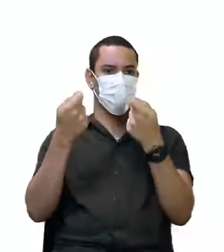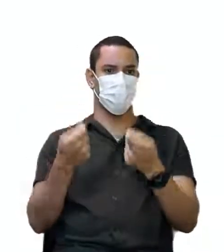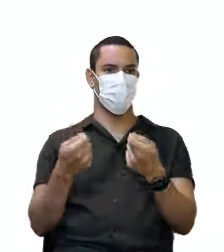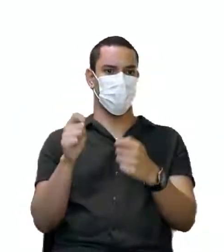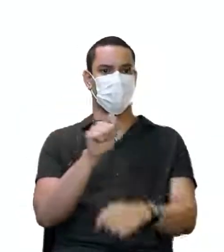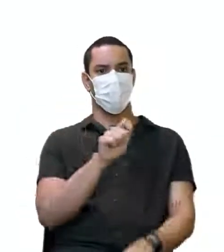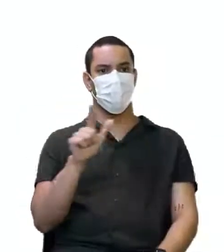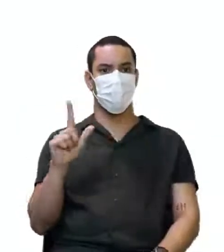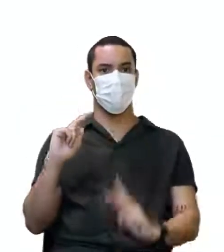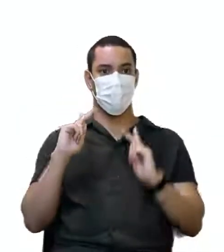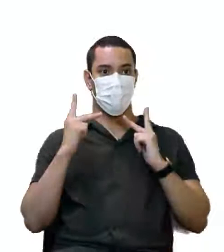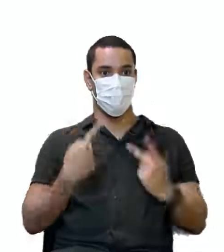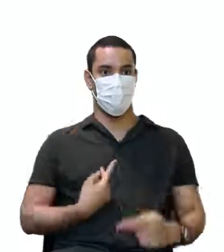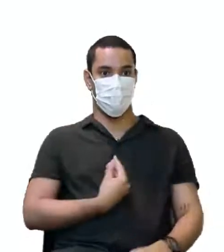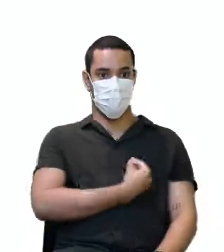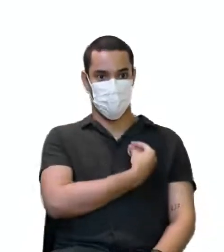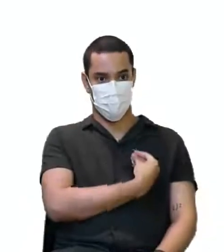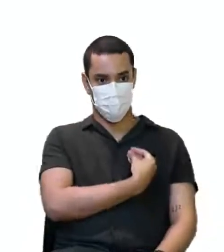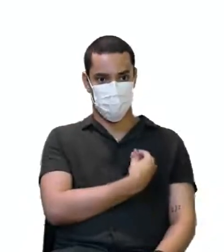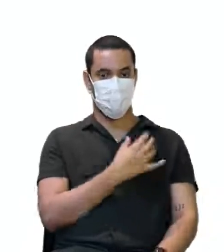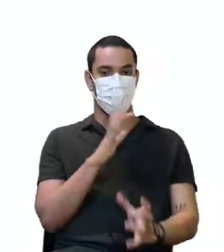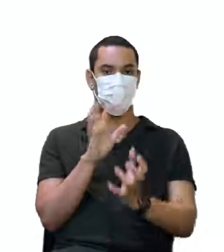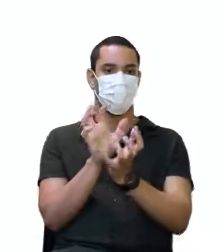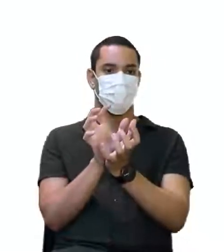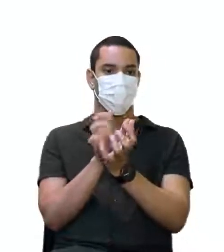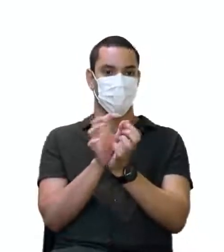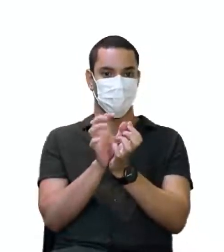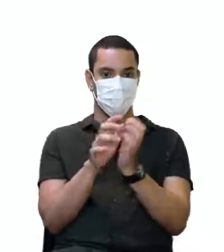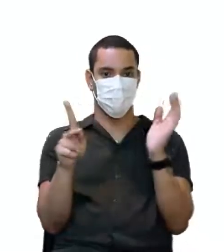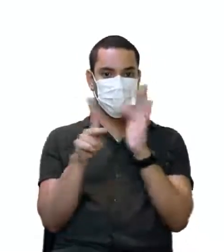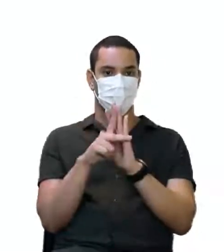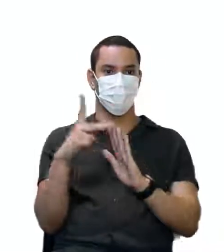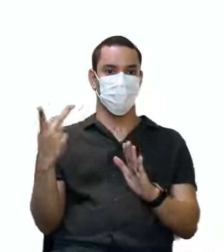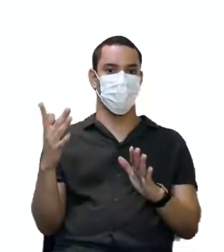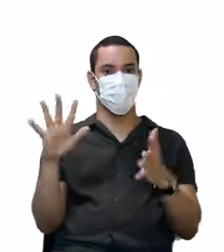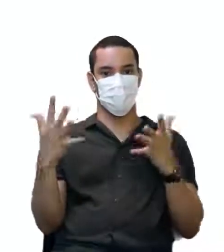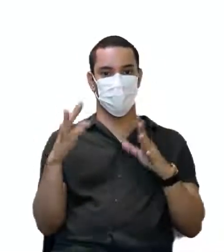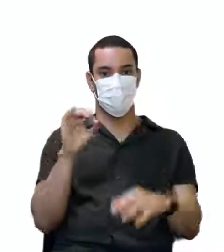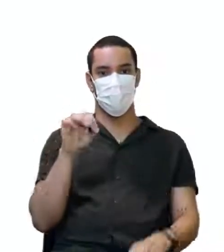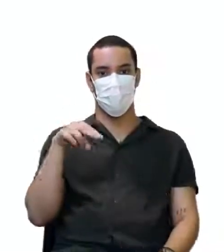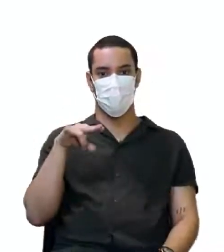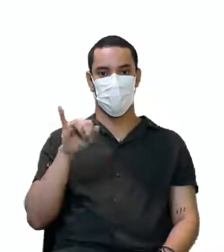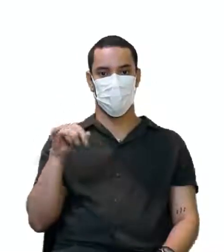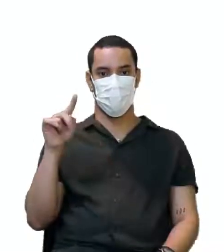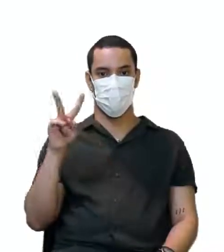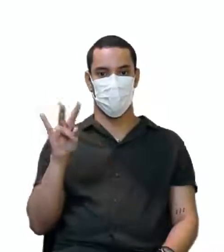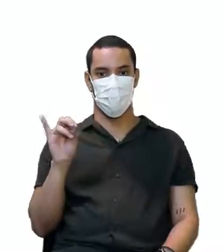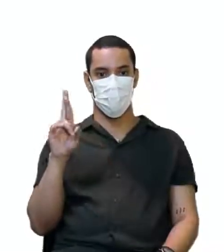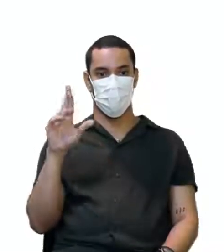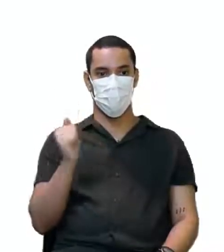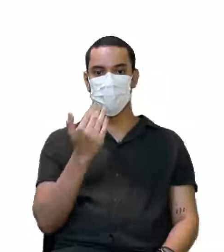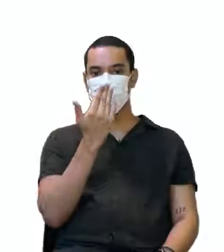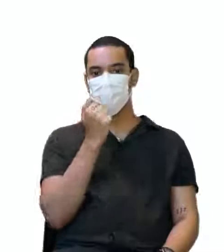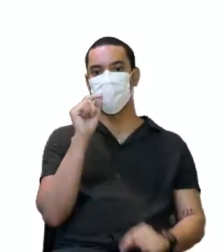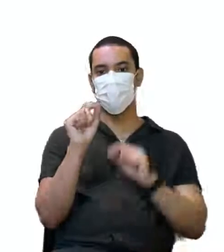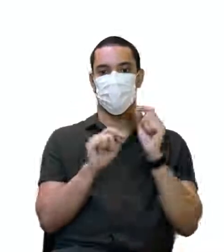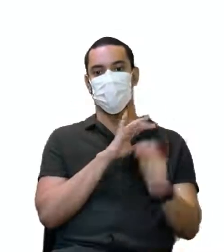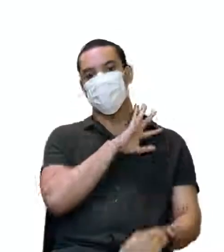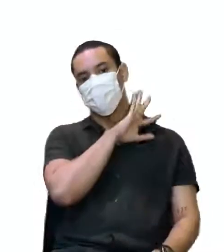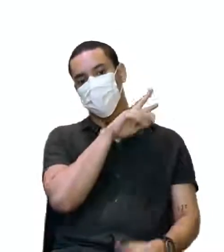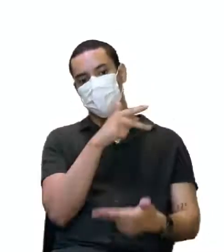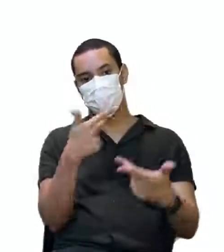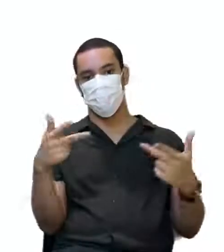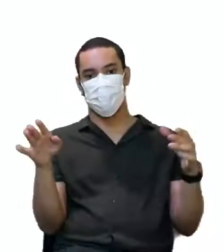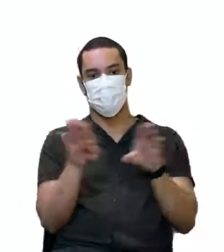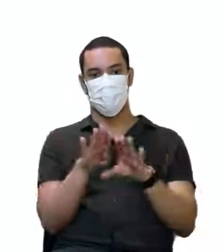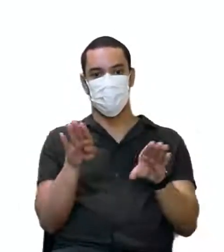que o dos humanos atuais. A alimentação desses hominídeos era basicamente onívora. Se alimentavam, então, de animais